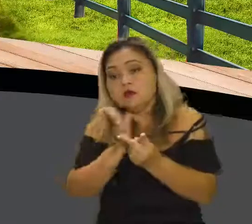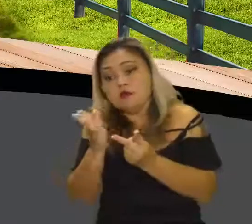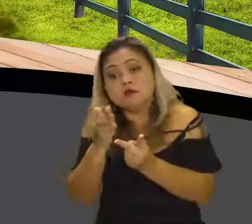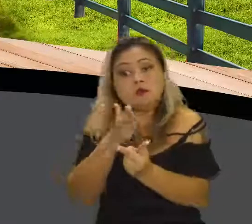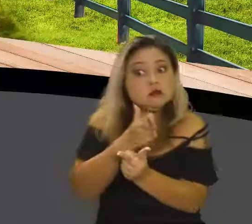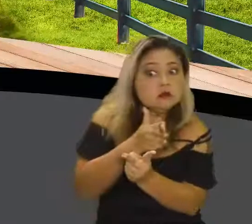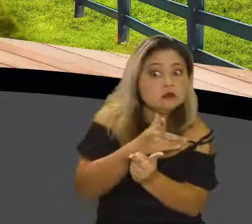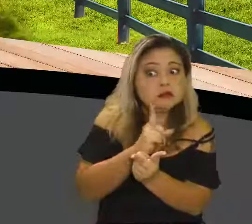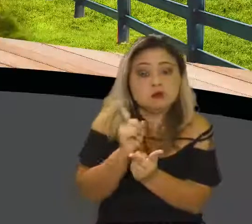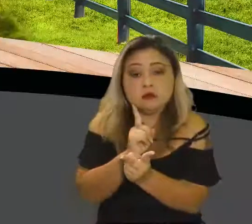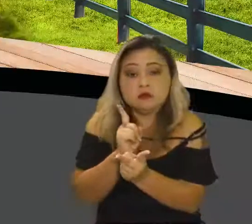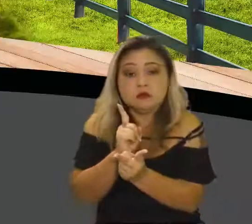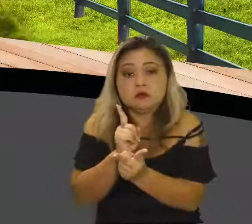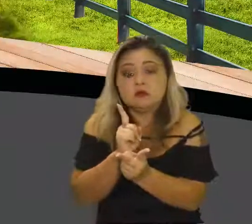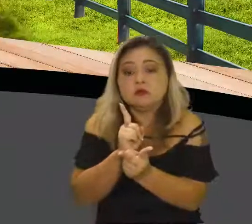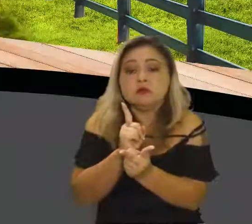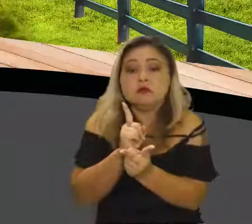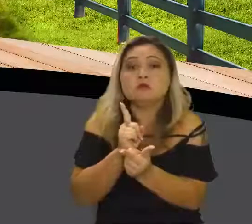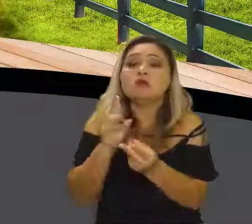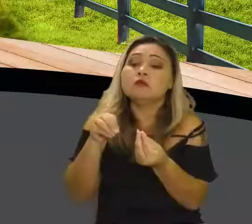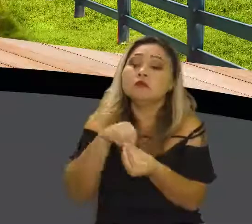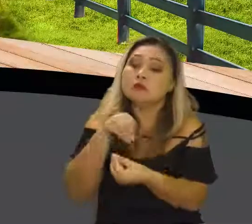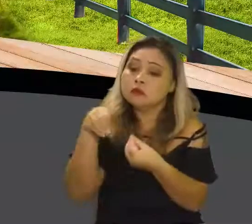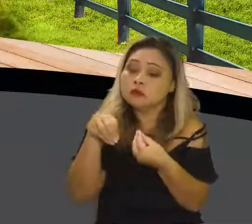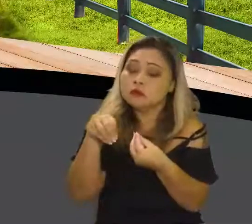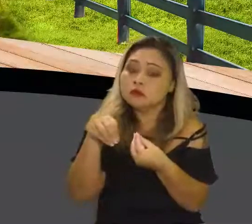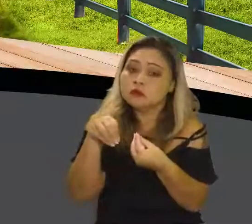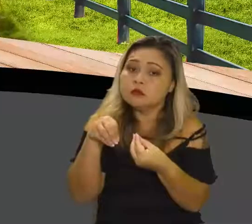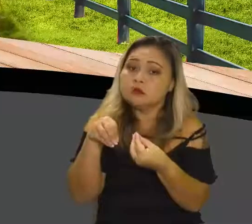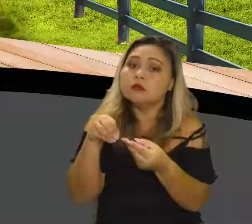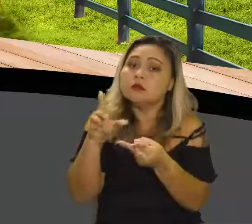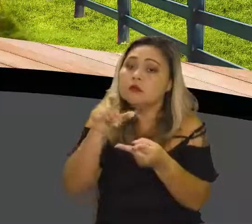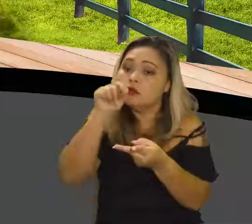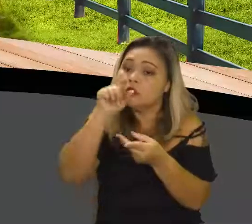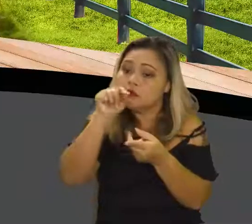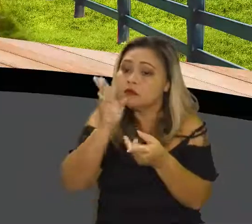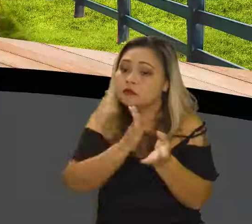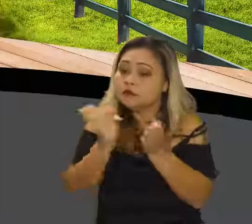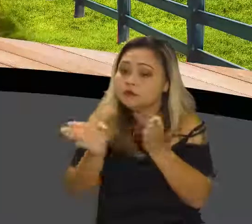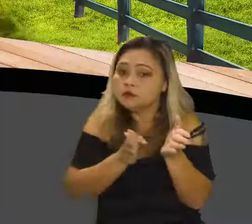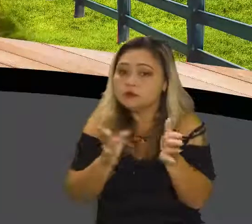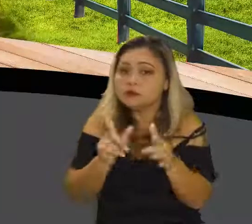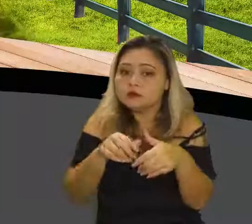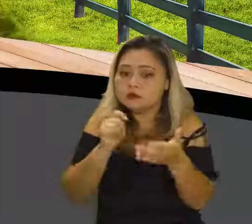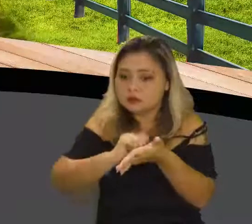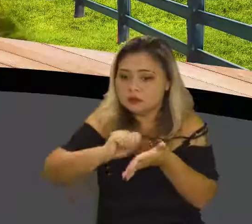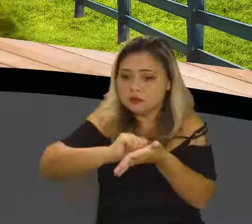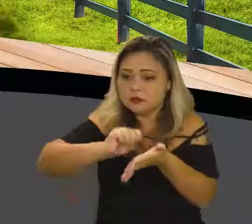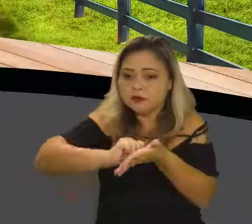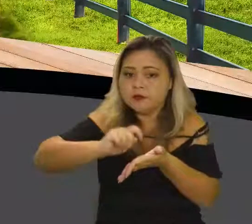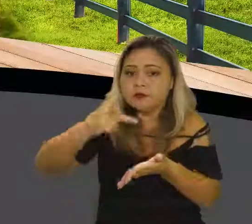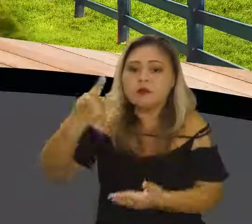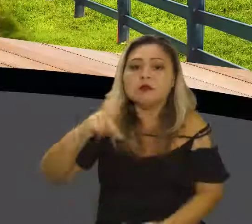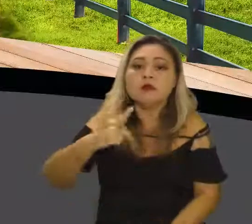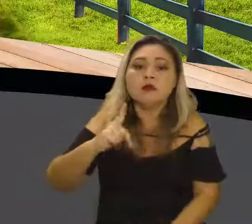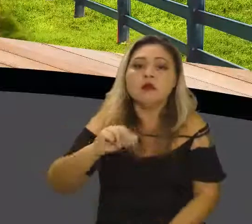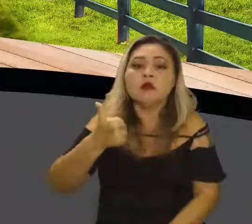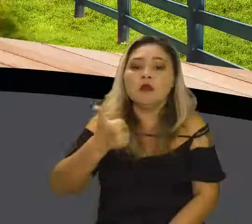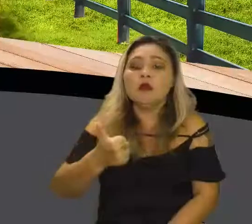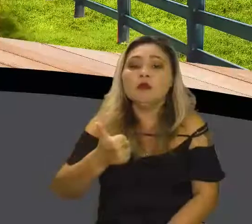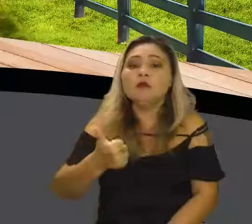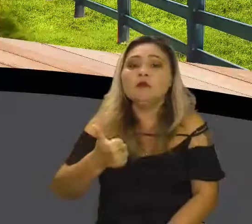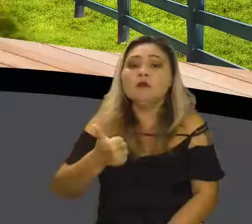nem falo que é postura, que é ovo. É misto. Se estou falando de codorna, é para os dois. Já vão anotando isso no caderninho de vocês, tá